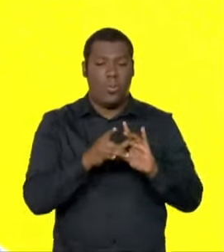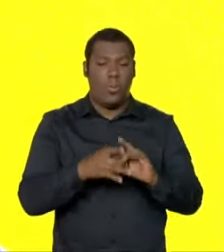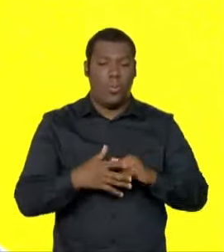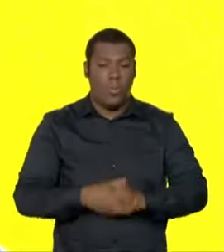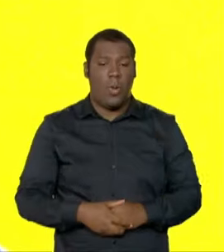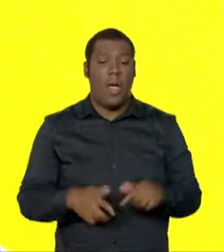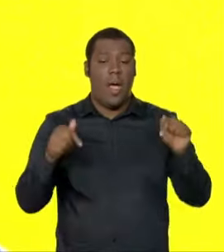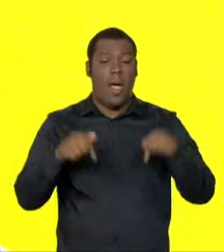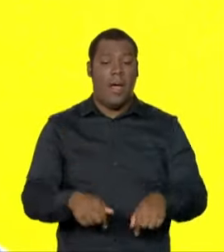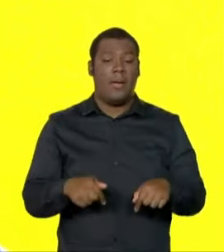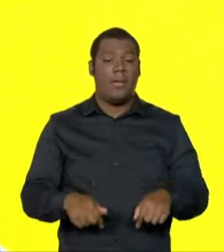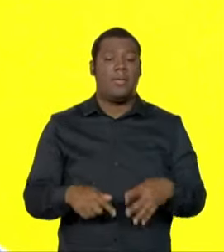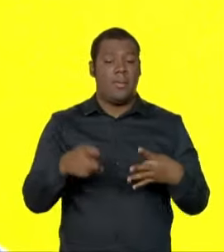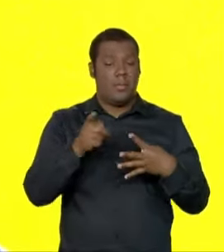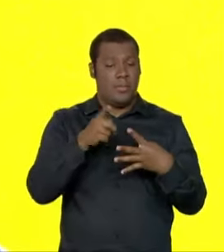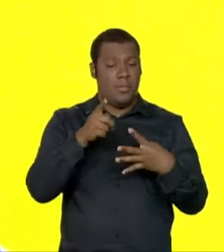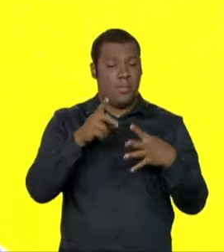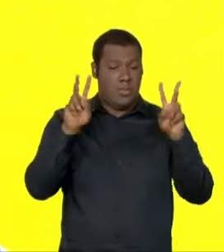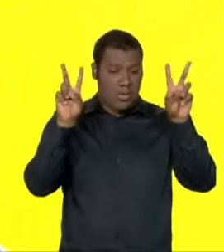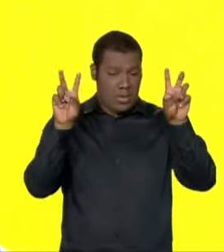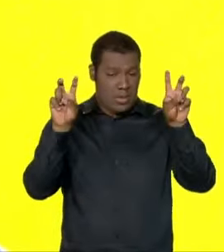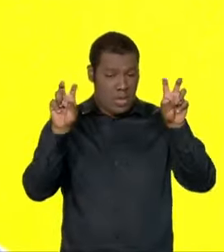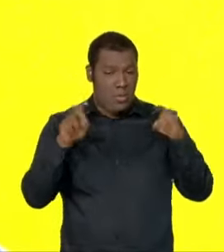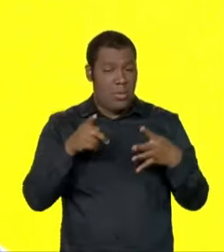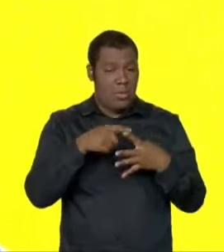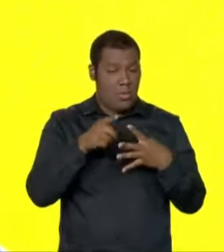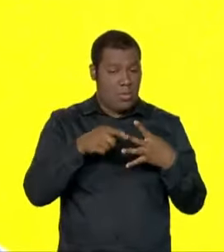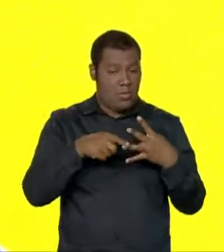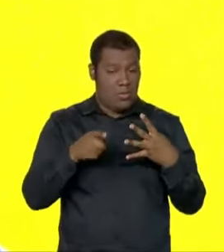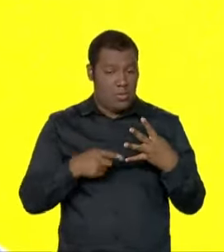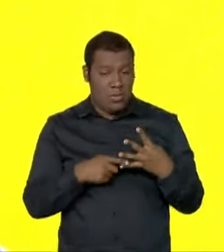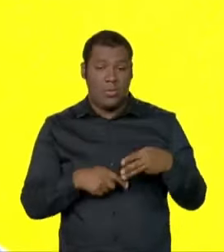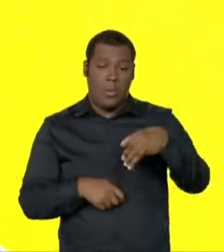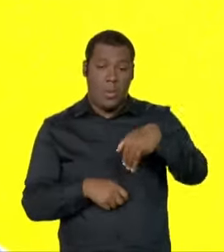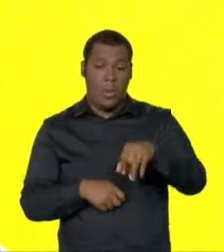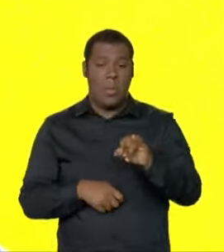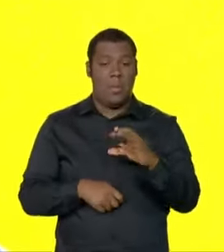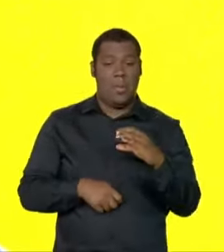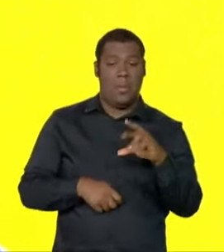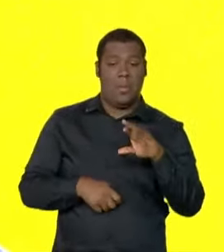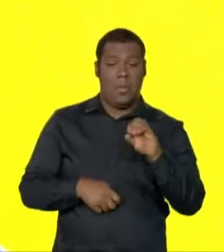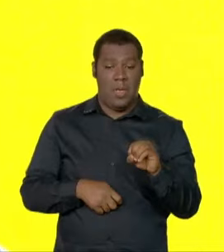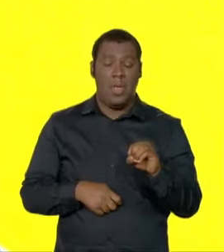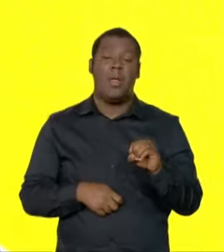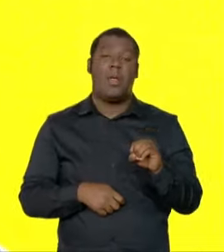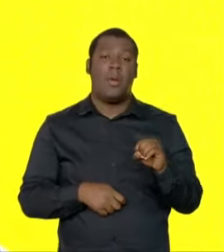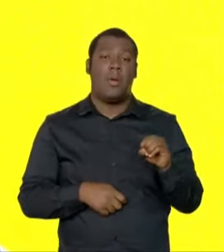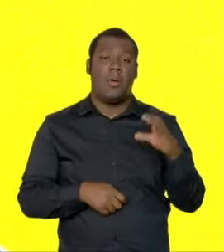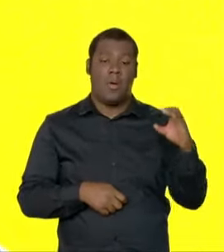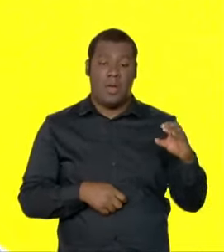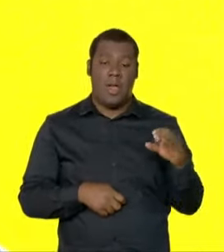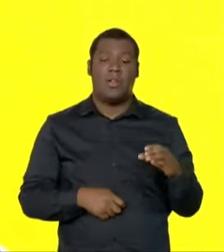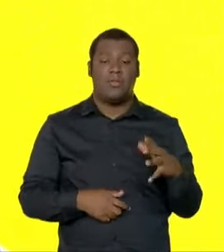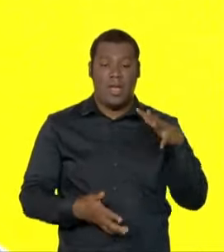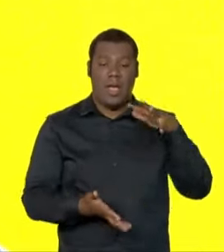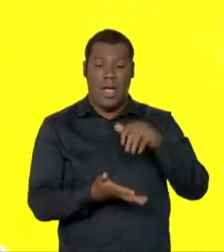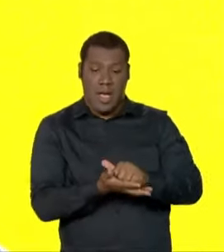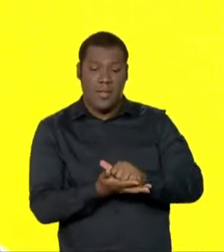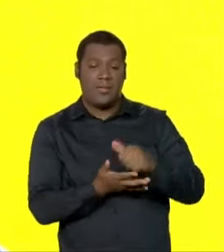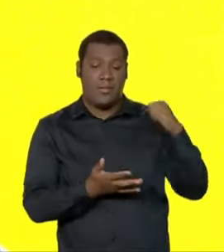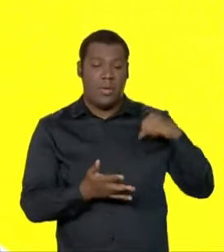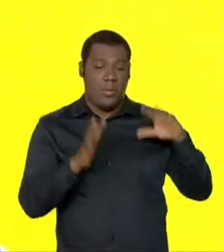tem quatro eixos que vão do microcrédito, do Cade Único, oferecendo para